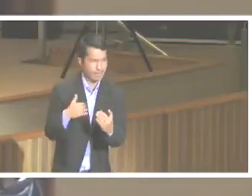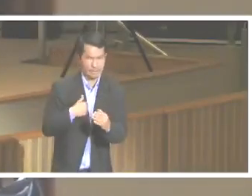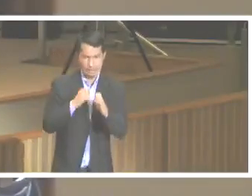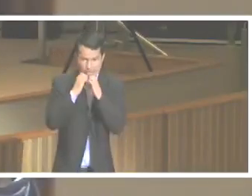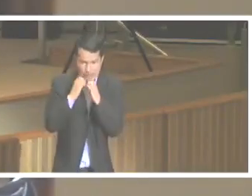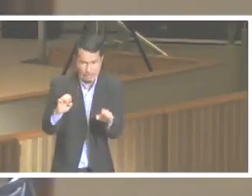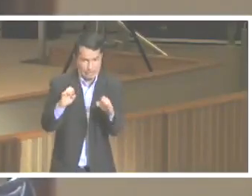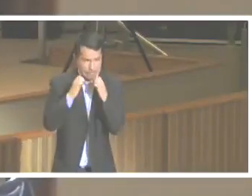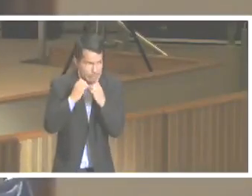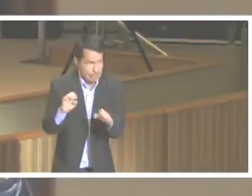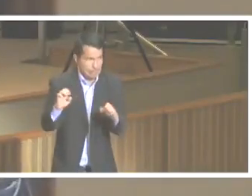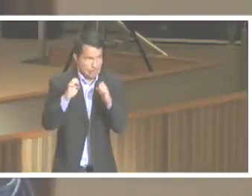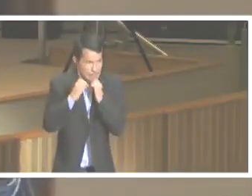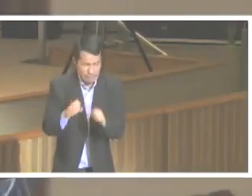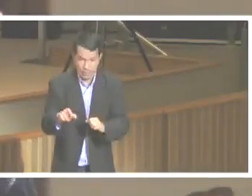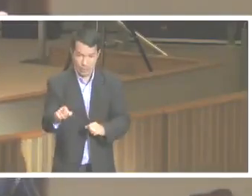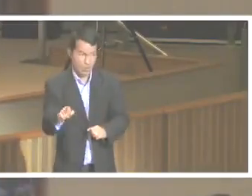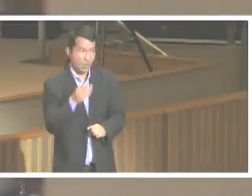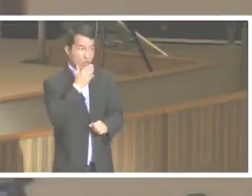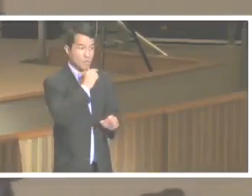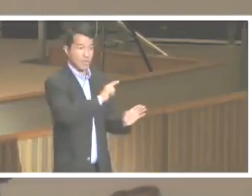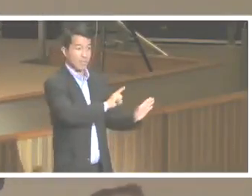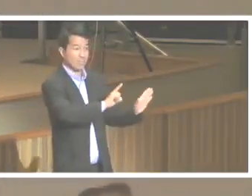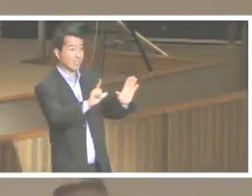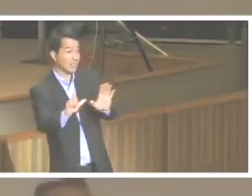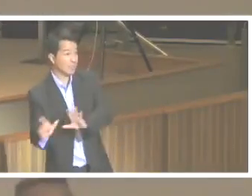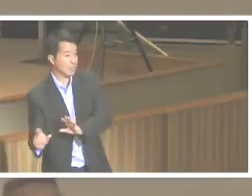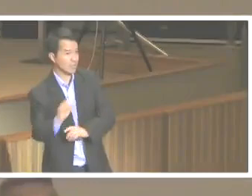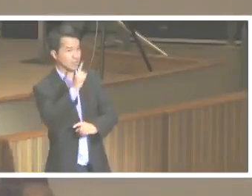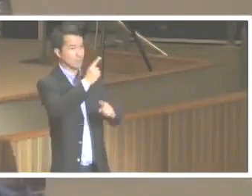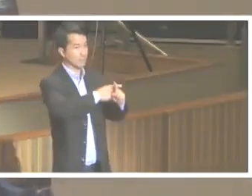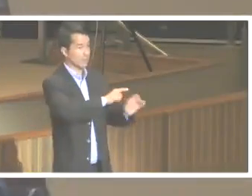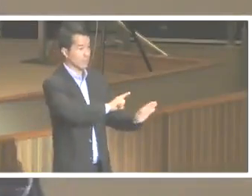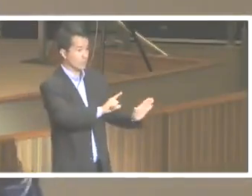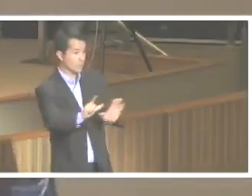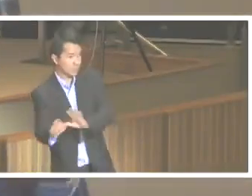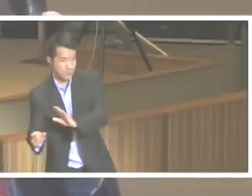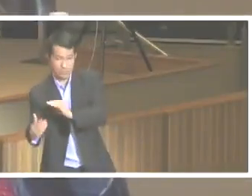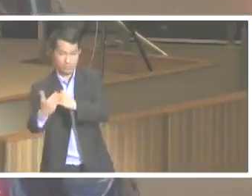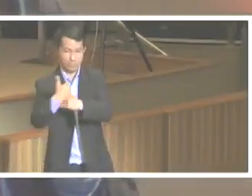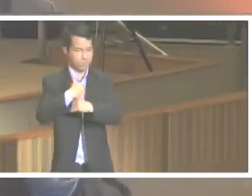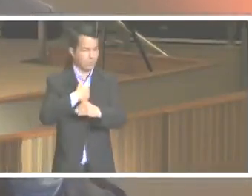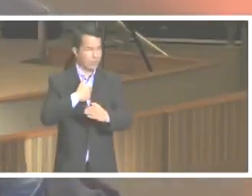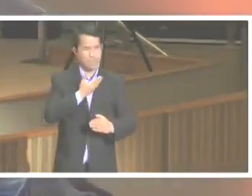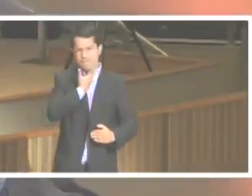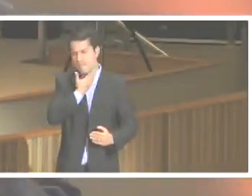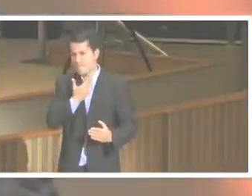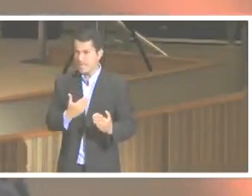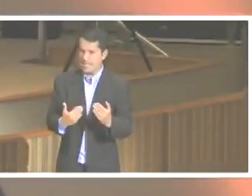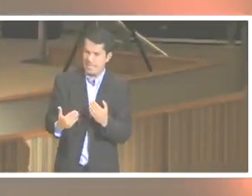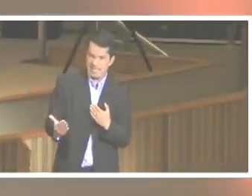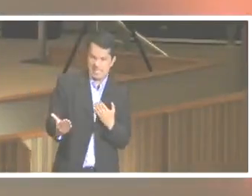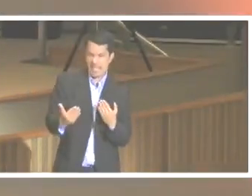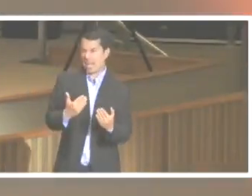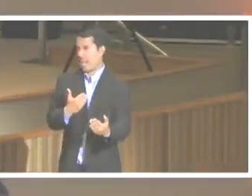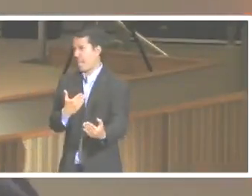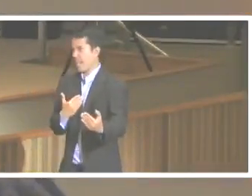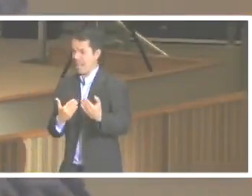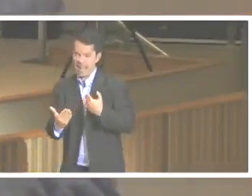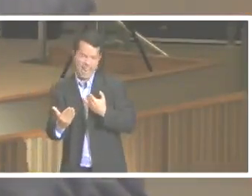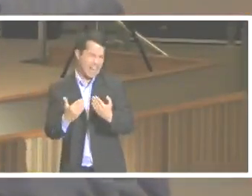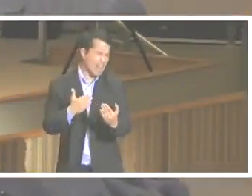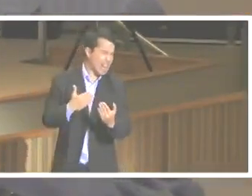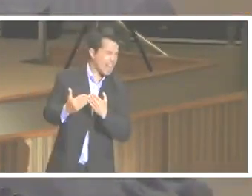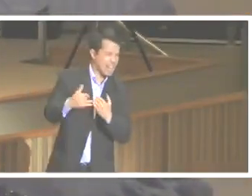cheio de conhecimento ele vem por semana conversar comigo e aí a gente batia papo os altíssimos aqui sobre